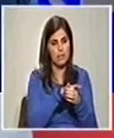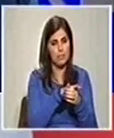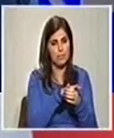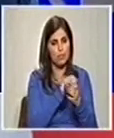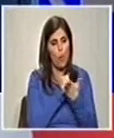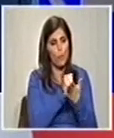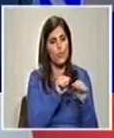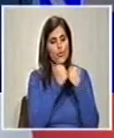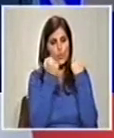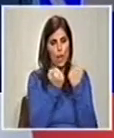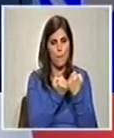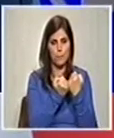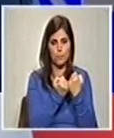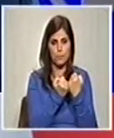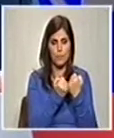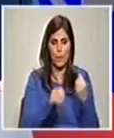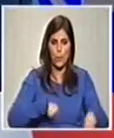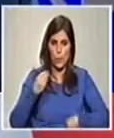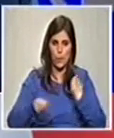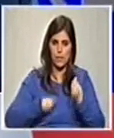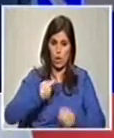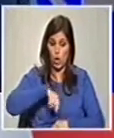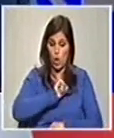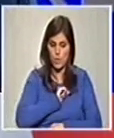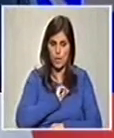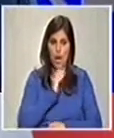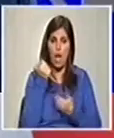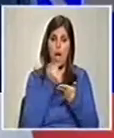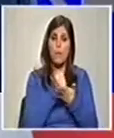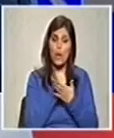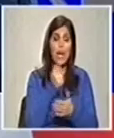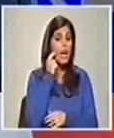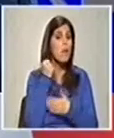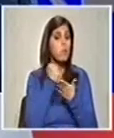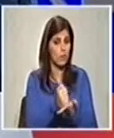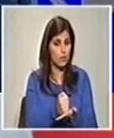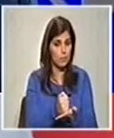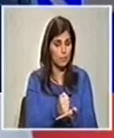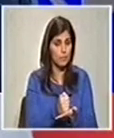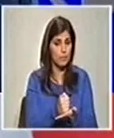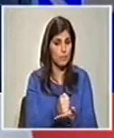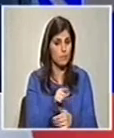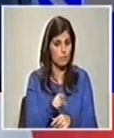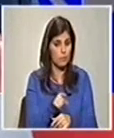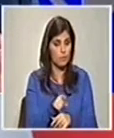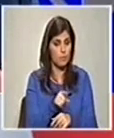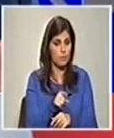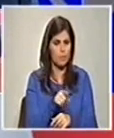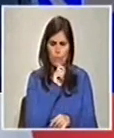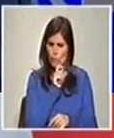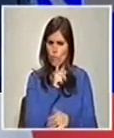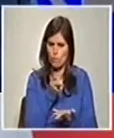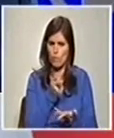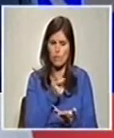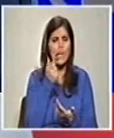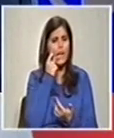apoio social, a nossa preocupação é ajudar quem ajuda. E isso tem sido possível. Aliás,